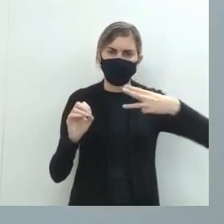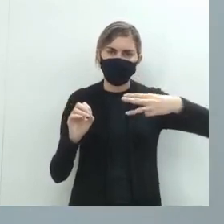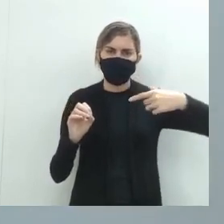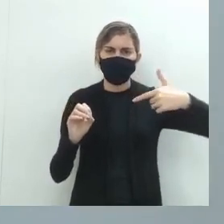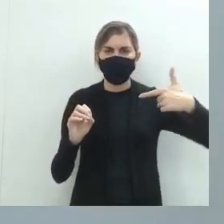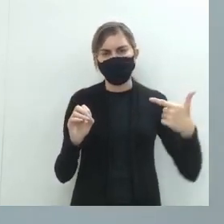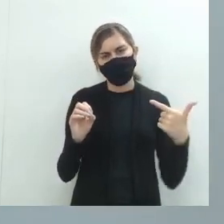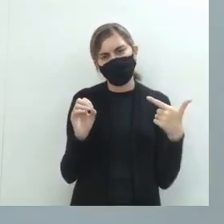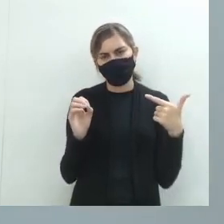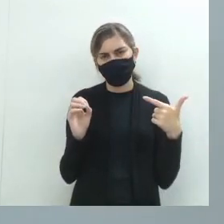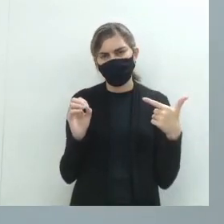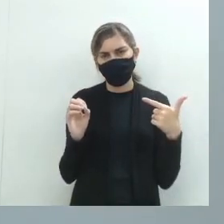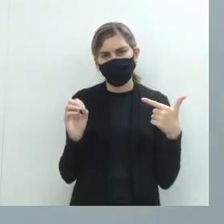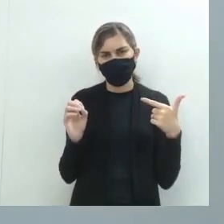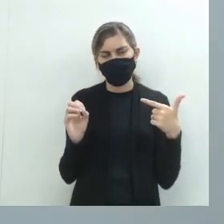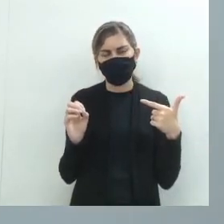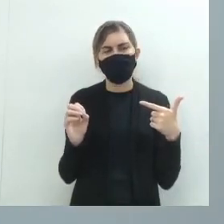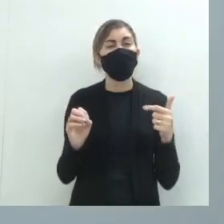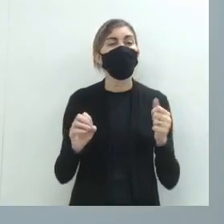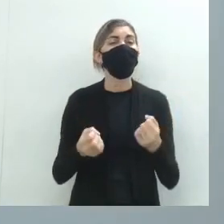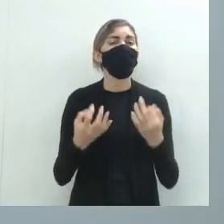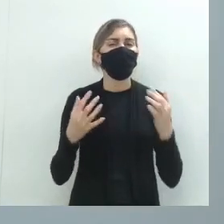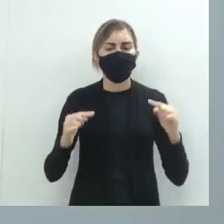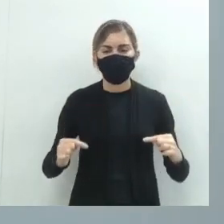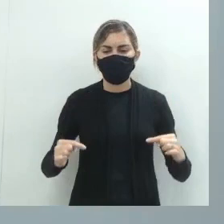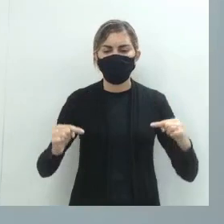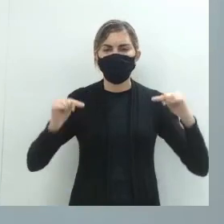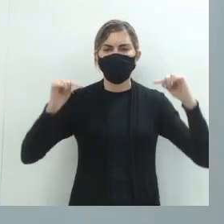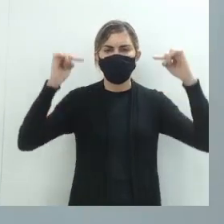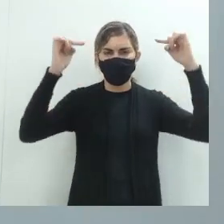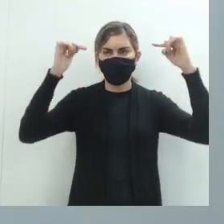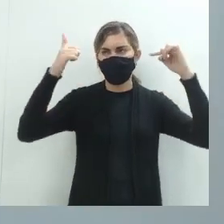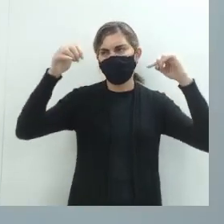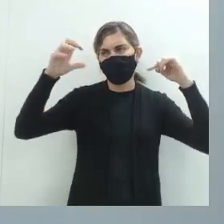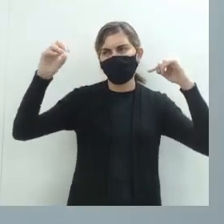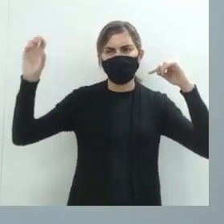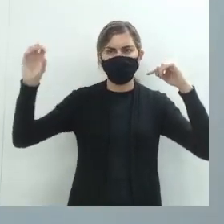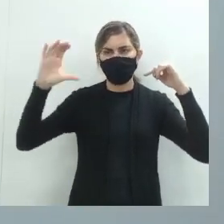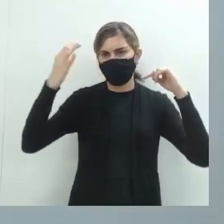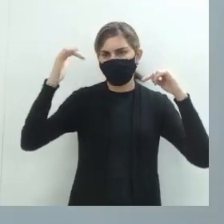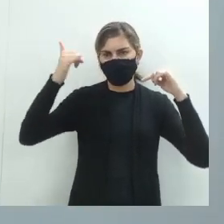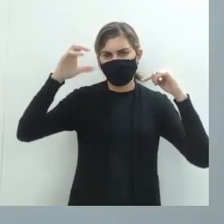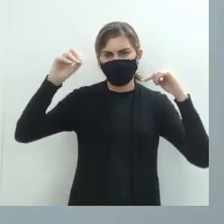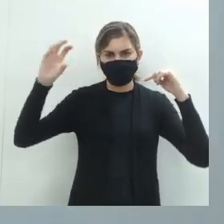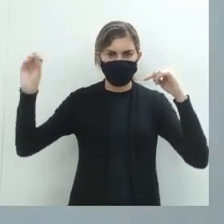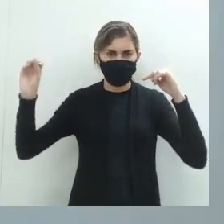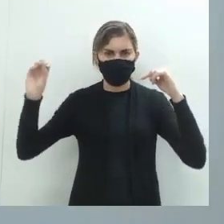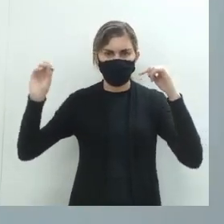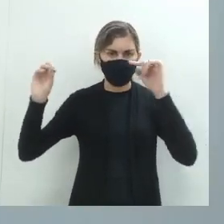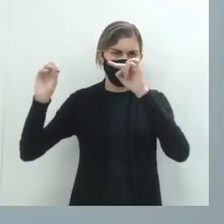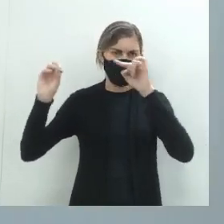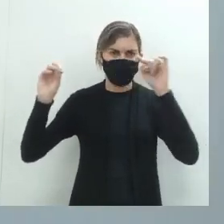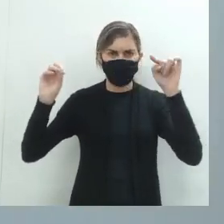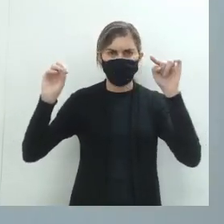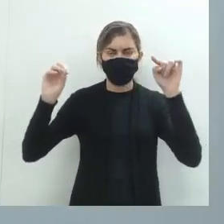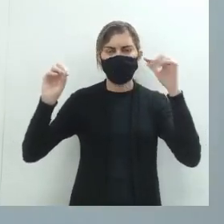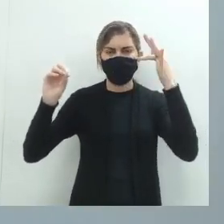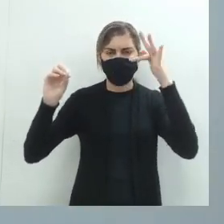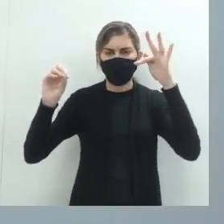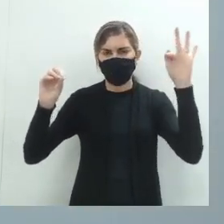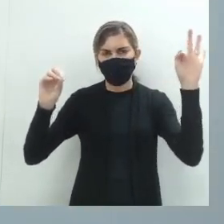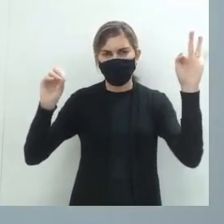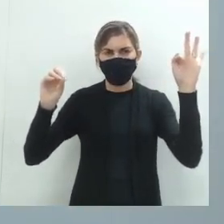32. Fica ligado. Quando a escala Celsius marcar 100, a escala